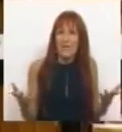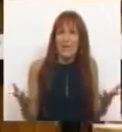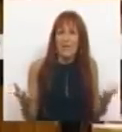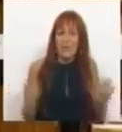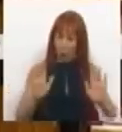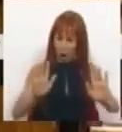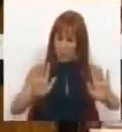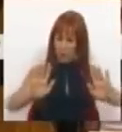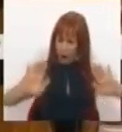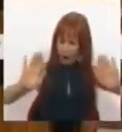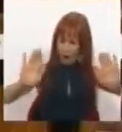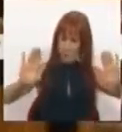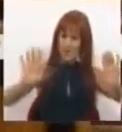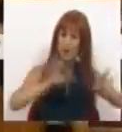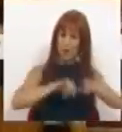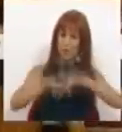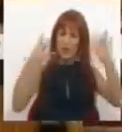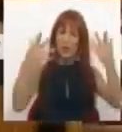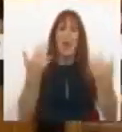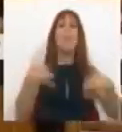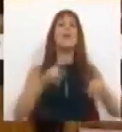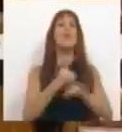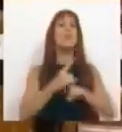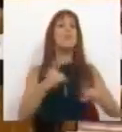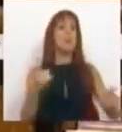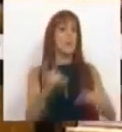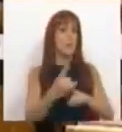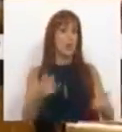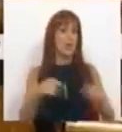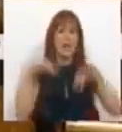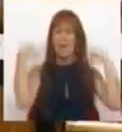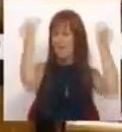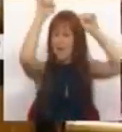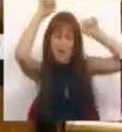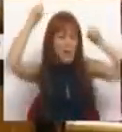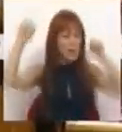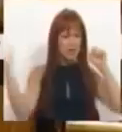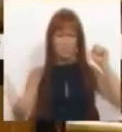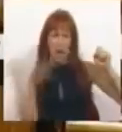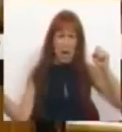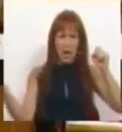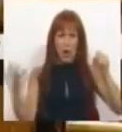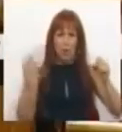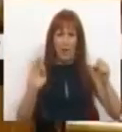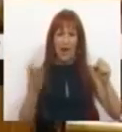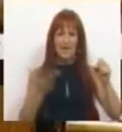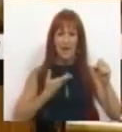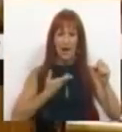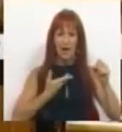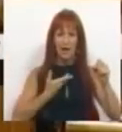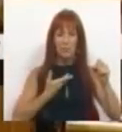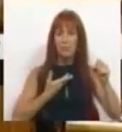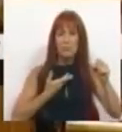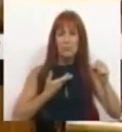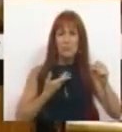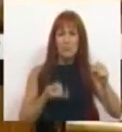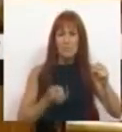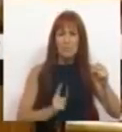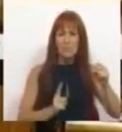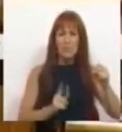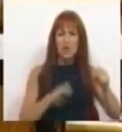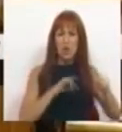Senhores deputados, acalmem-se. Mas as razões do nervosismo e da ira do PSD. Não